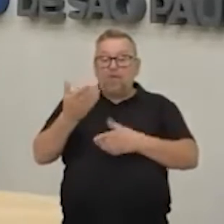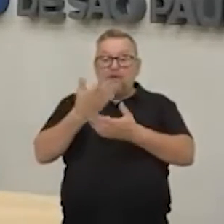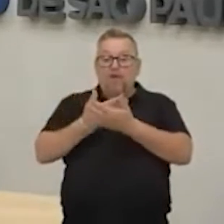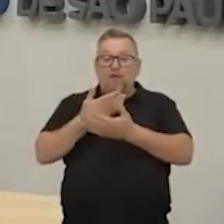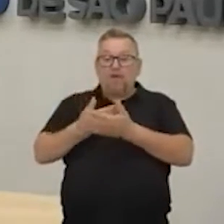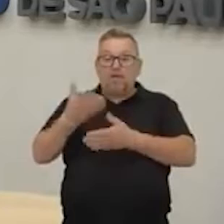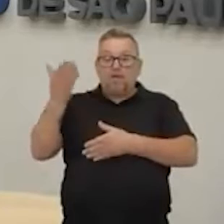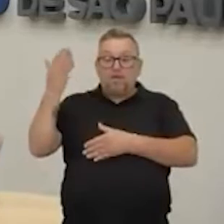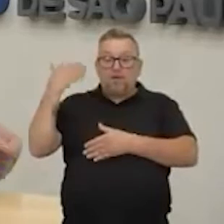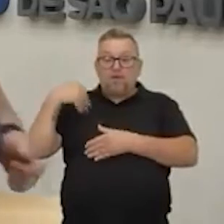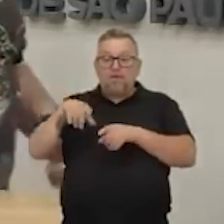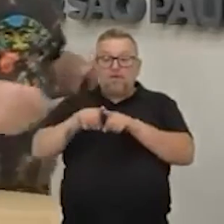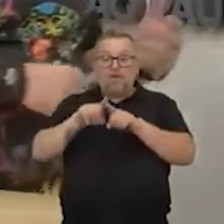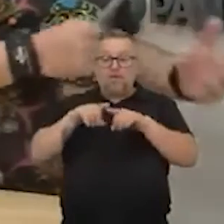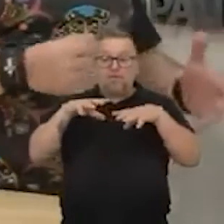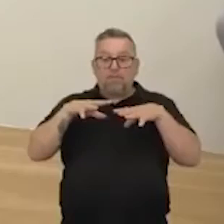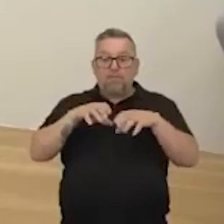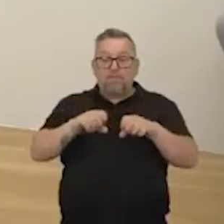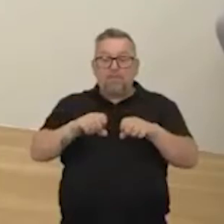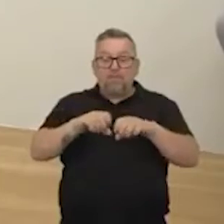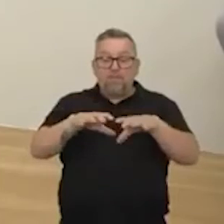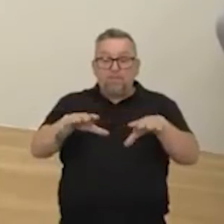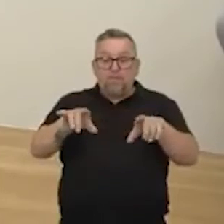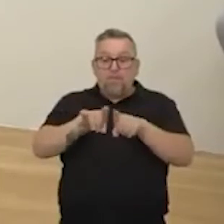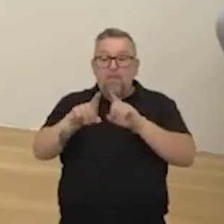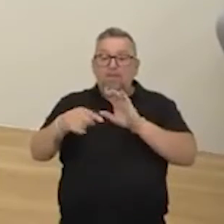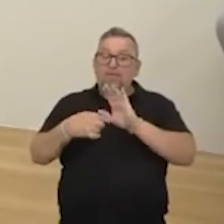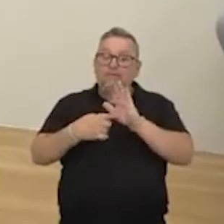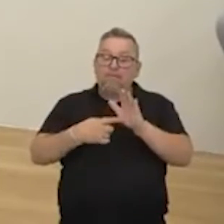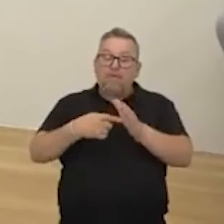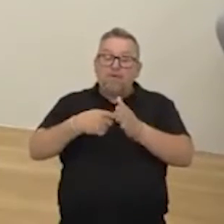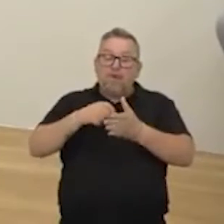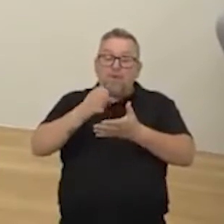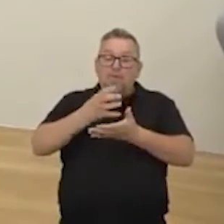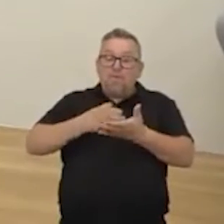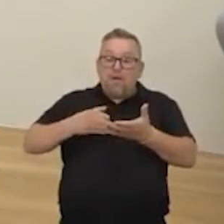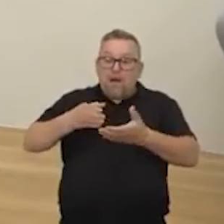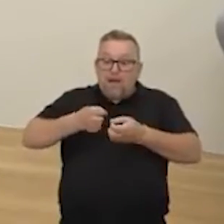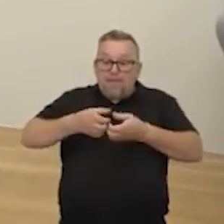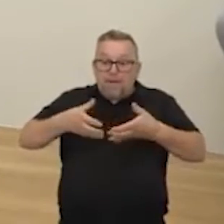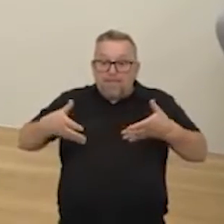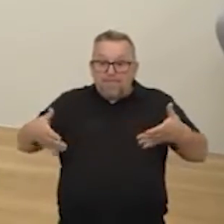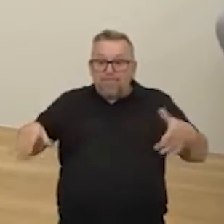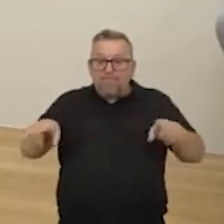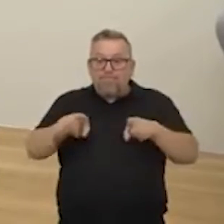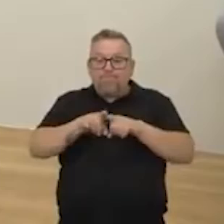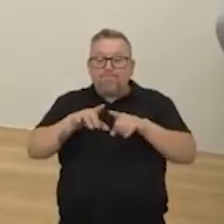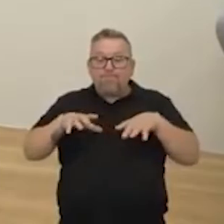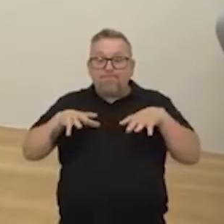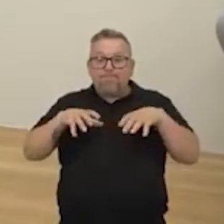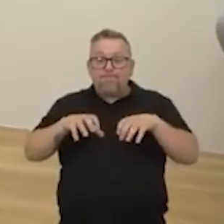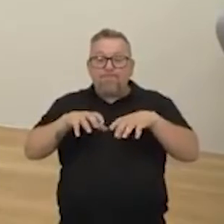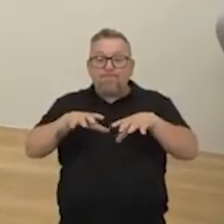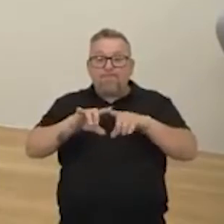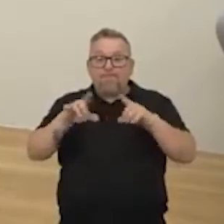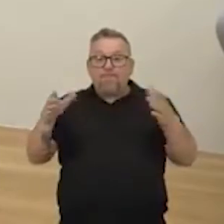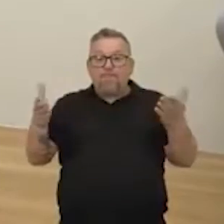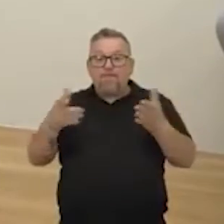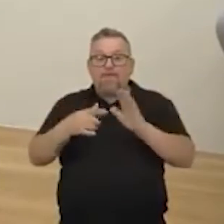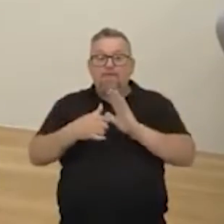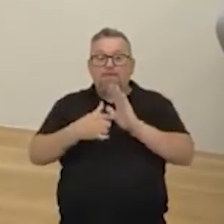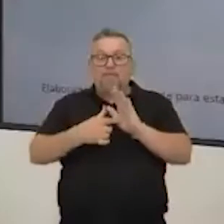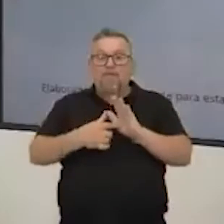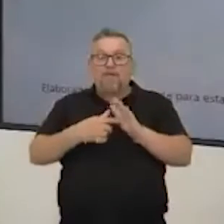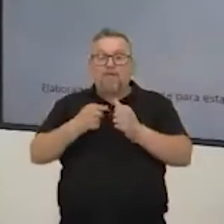anteriores sobre questão aí de colonização, mostramos aí alguns mapas dessa divisão de colonização, e aí nós vamos mostrar aquele